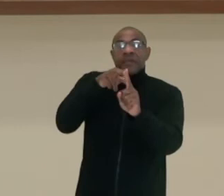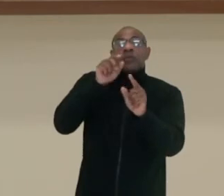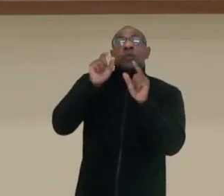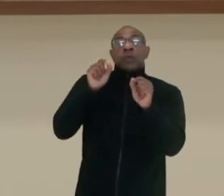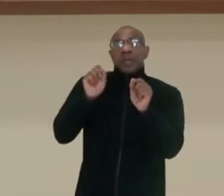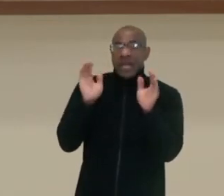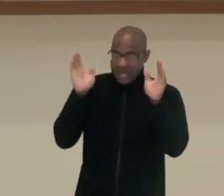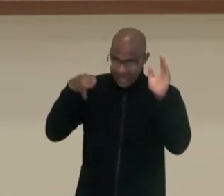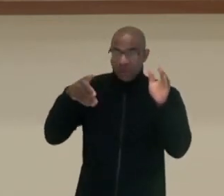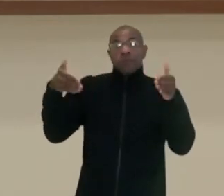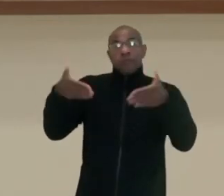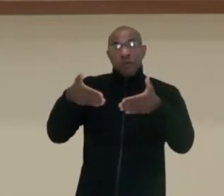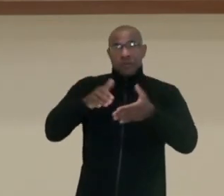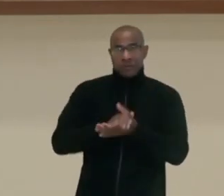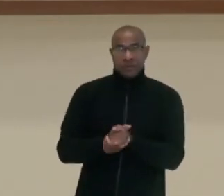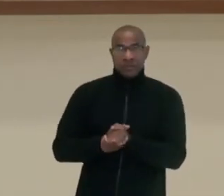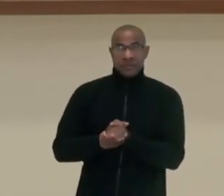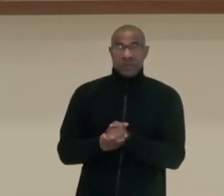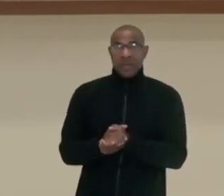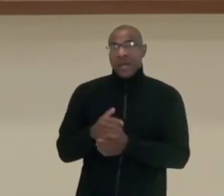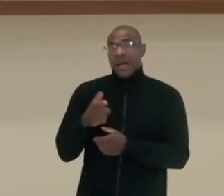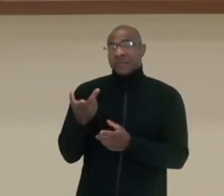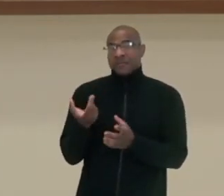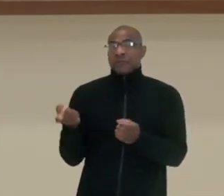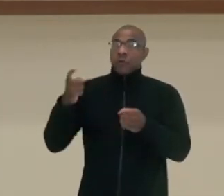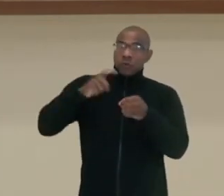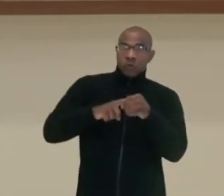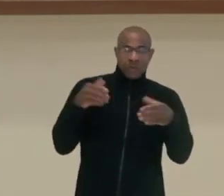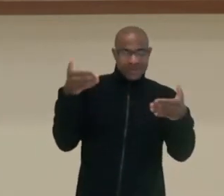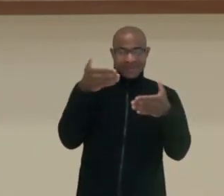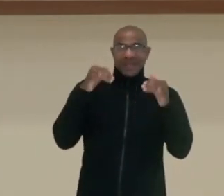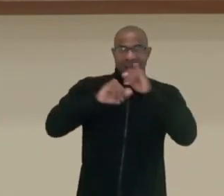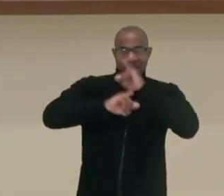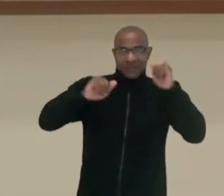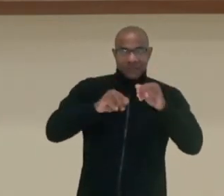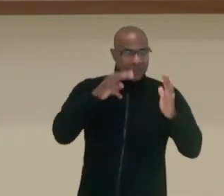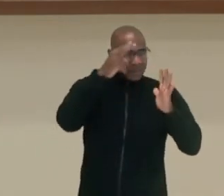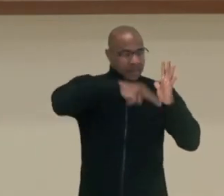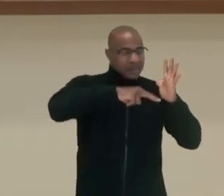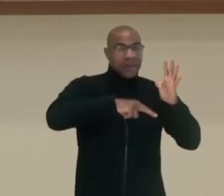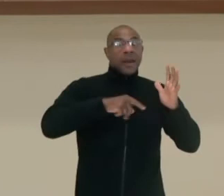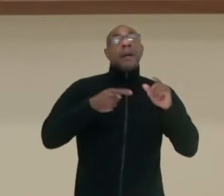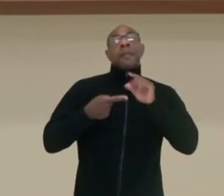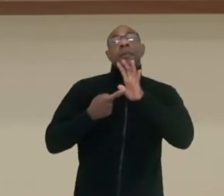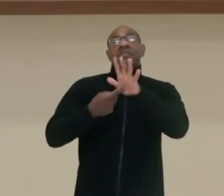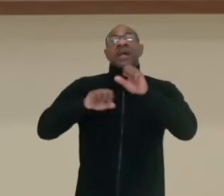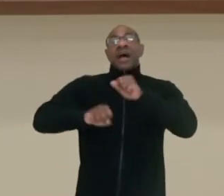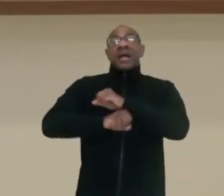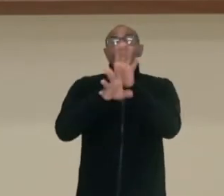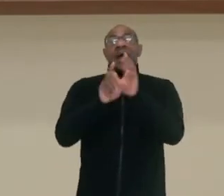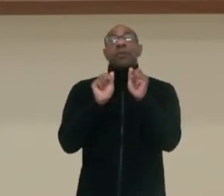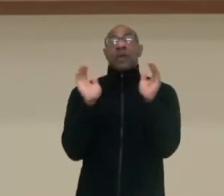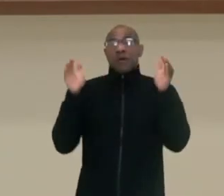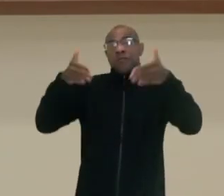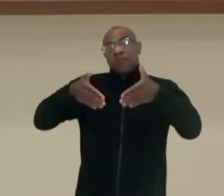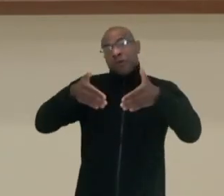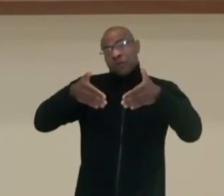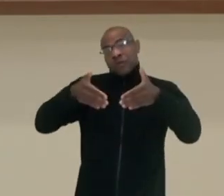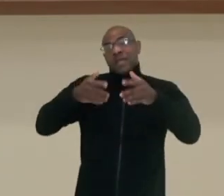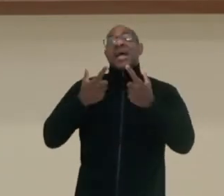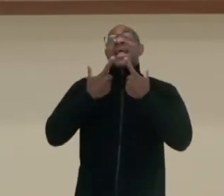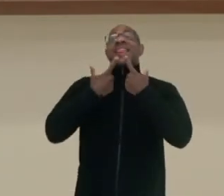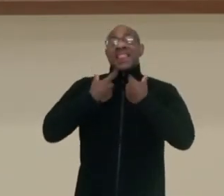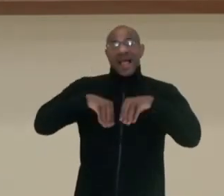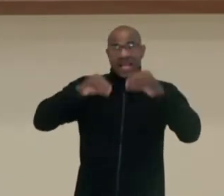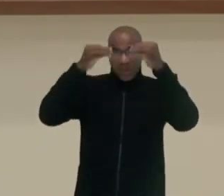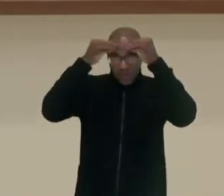é o foco. Percebeu? A gente retomou a notícia para ficar bem nítido esse foco de linguagem.